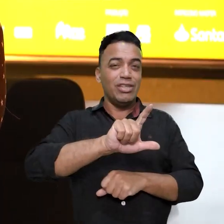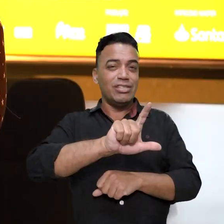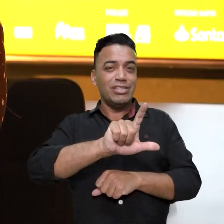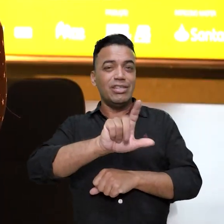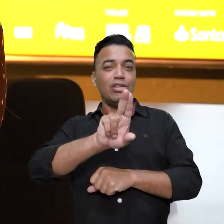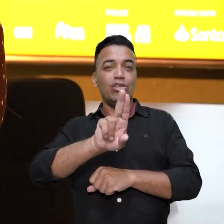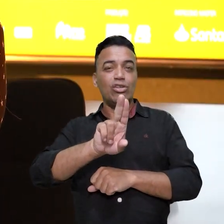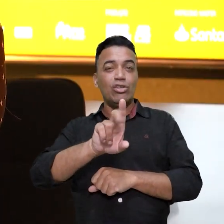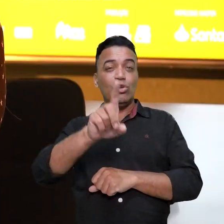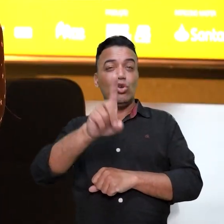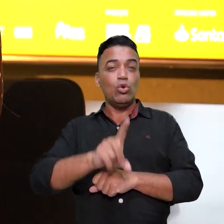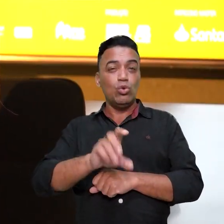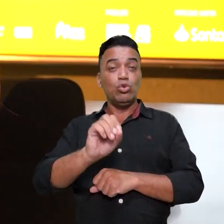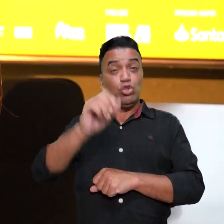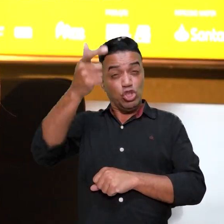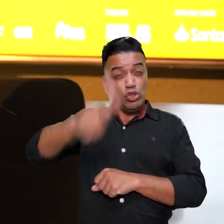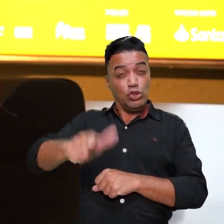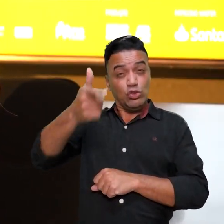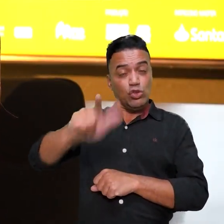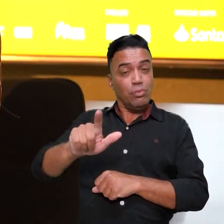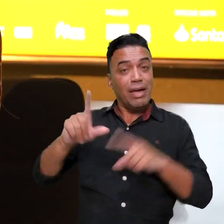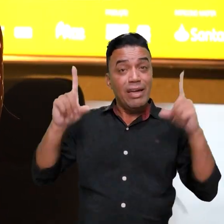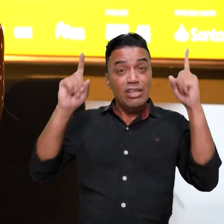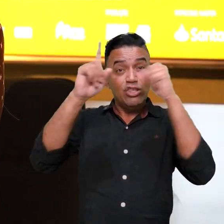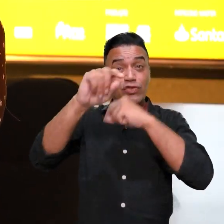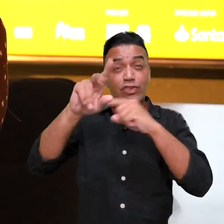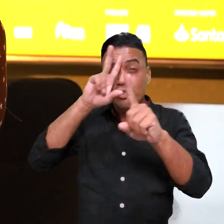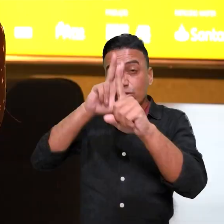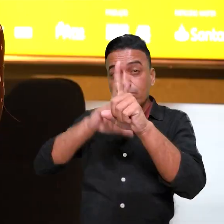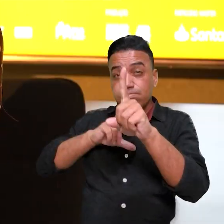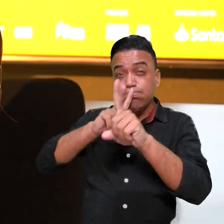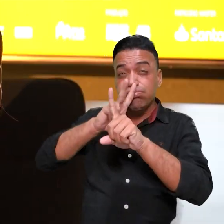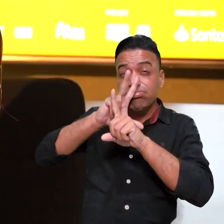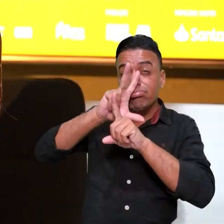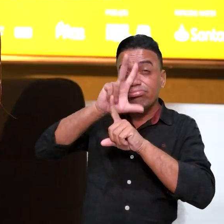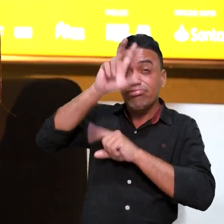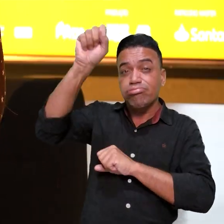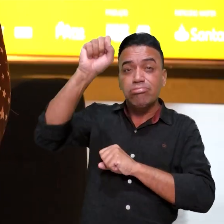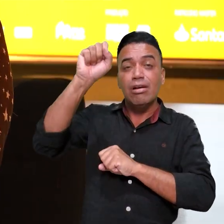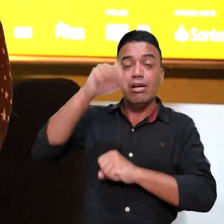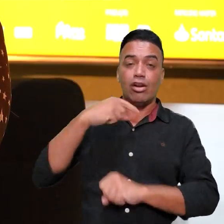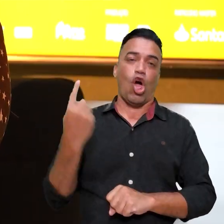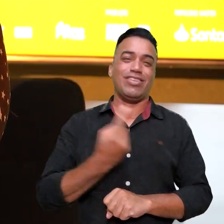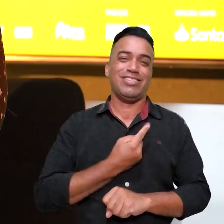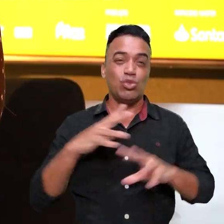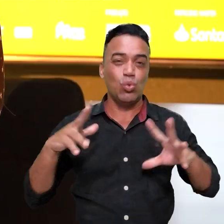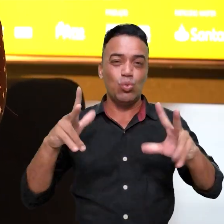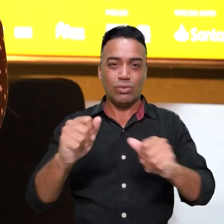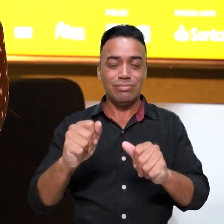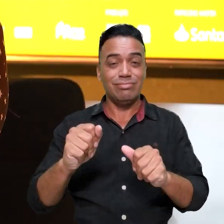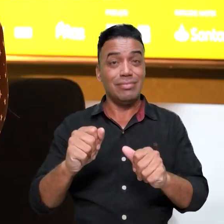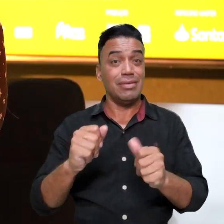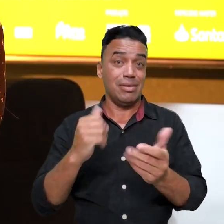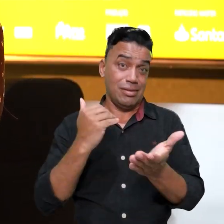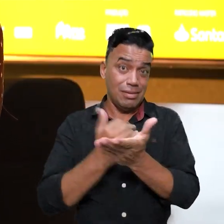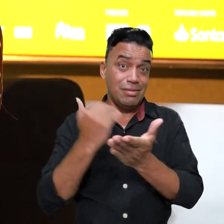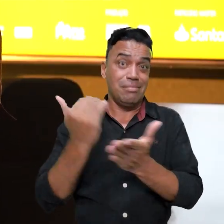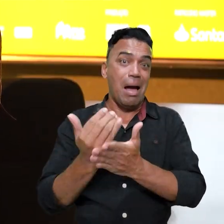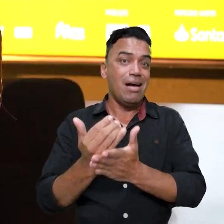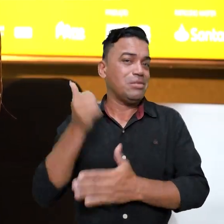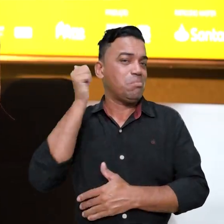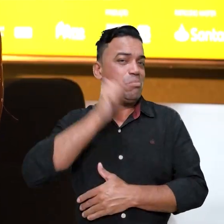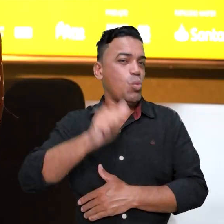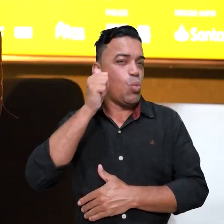repito luxo, porque são coisas difíceis de alcançar para todos nós, ainda mais para uma mulher que